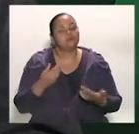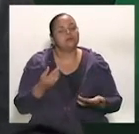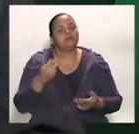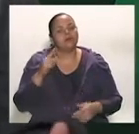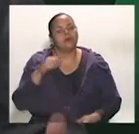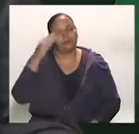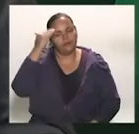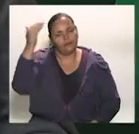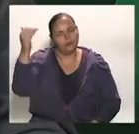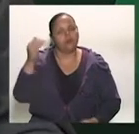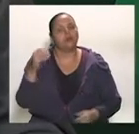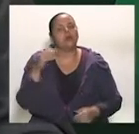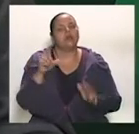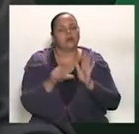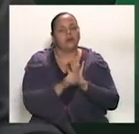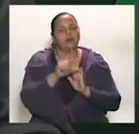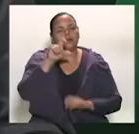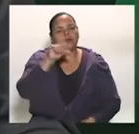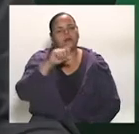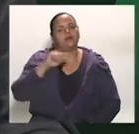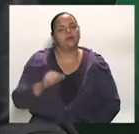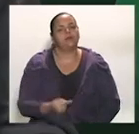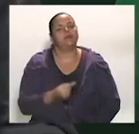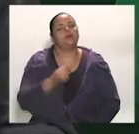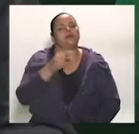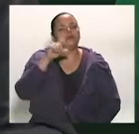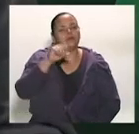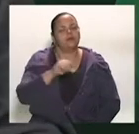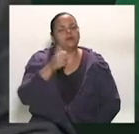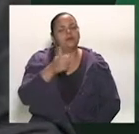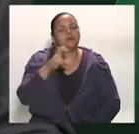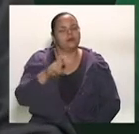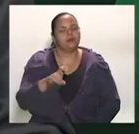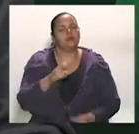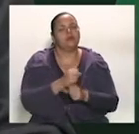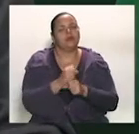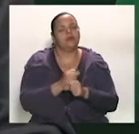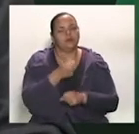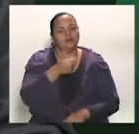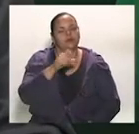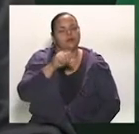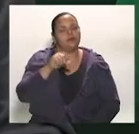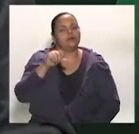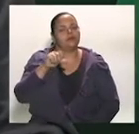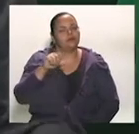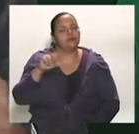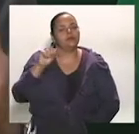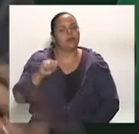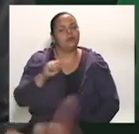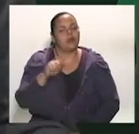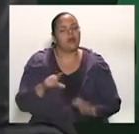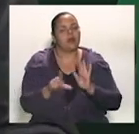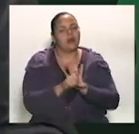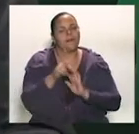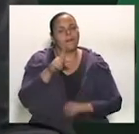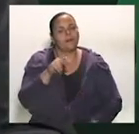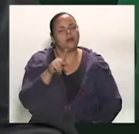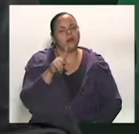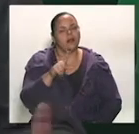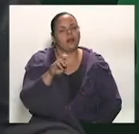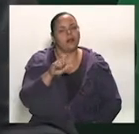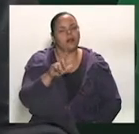Sobreveio, então, a famosa Lei 9.615, que é a Lei Pelé, de 1998, e nós temos... Só que essa Lei Pelé ela